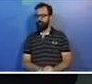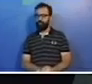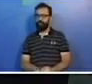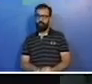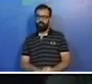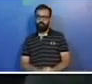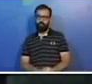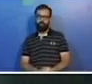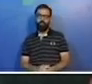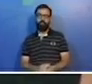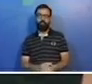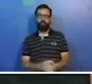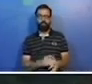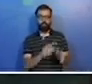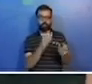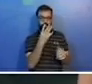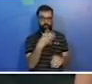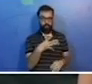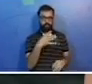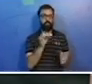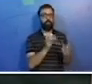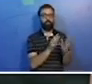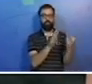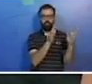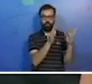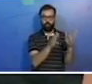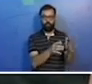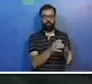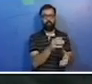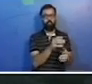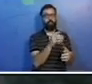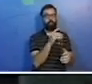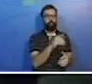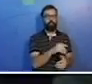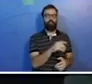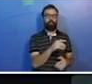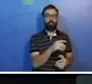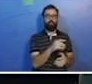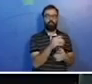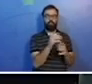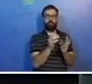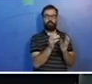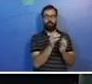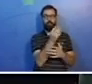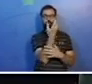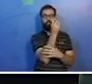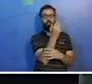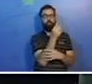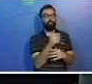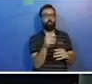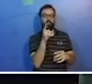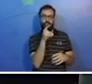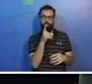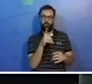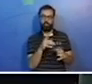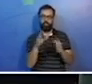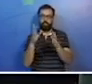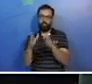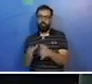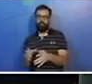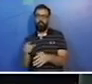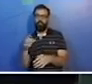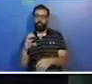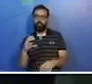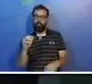aqui. Cadeia alimentar 4, planta aquática, camarão, truta, martim